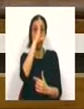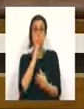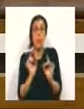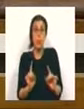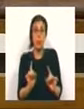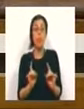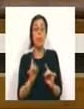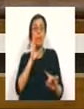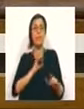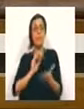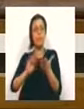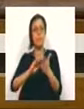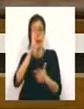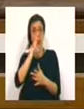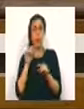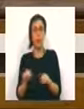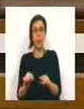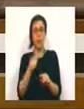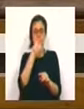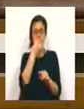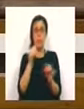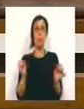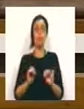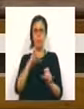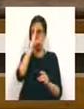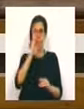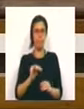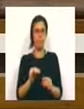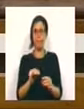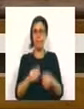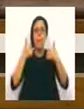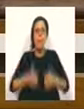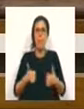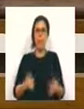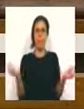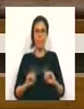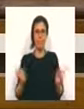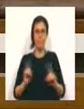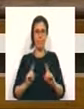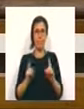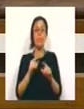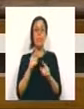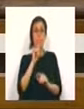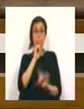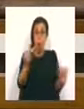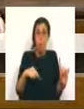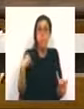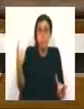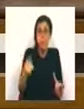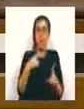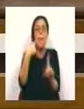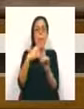Governo e a Senhora Secretária de Estado não têm sabido explorar devidamente esta potencialidade